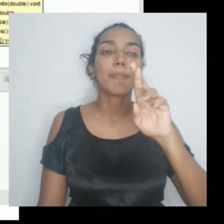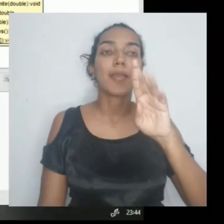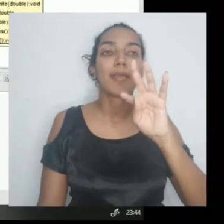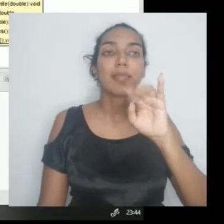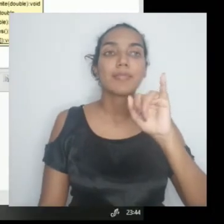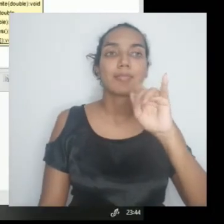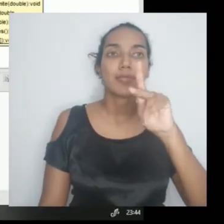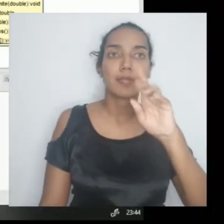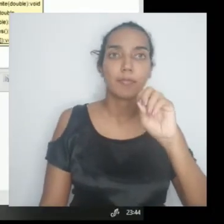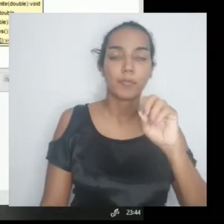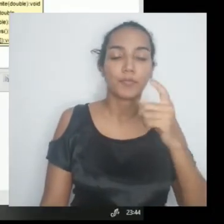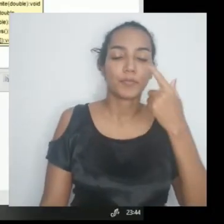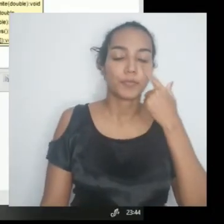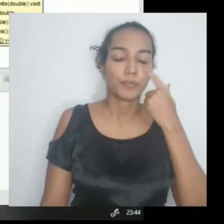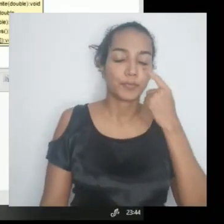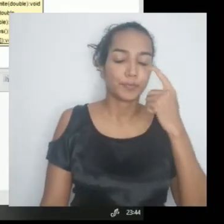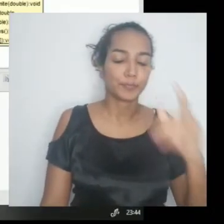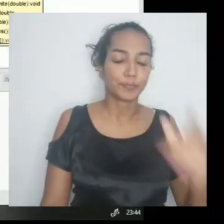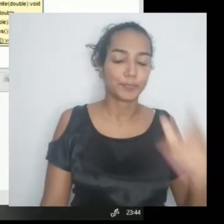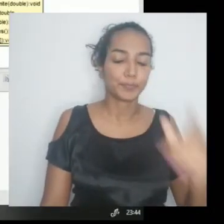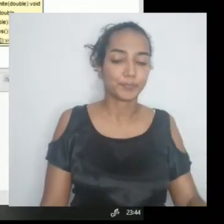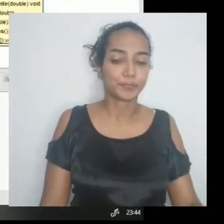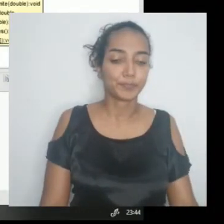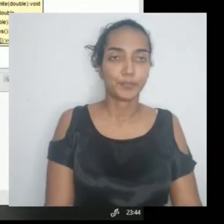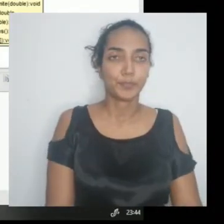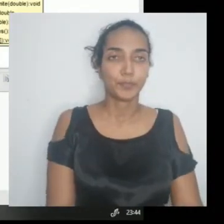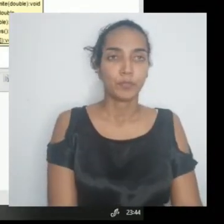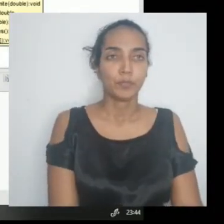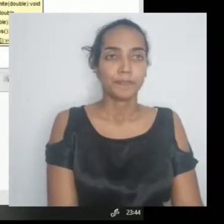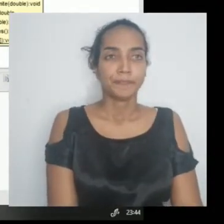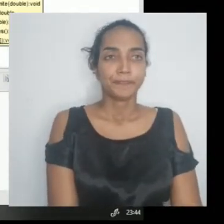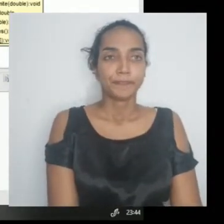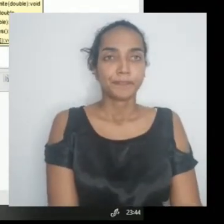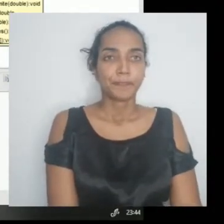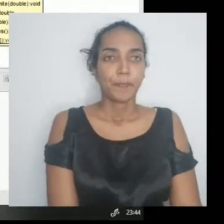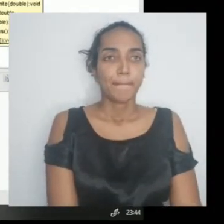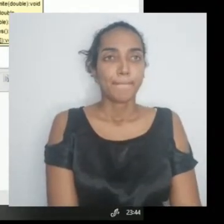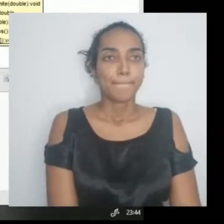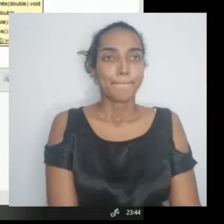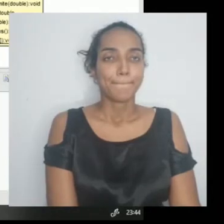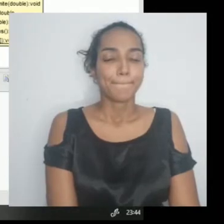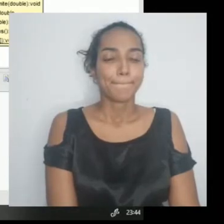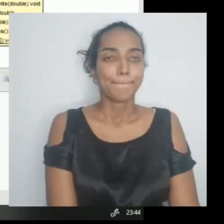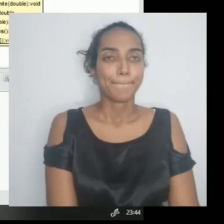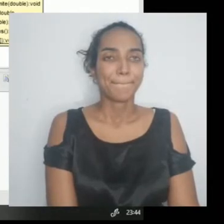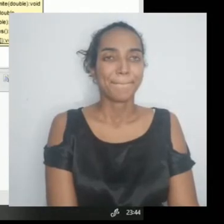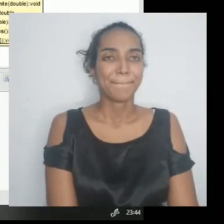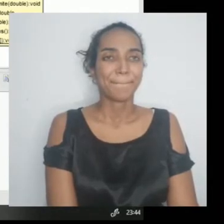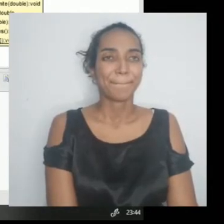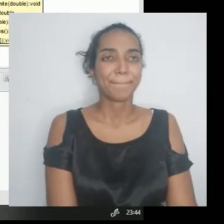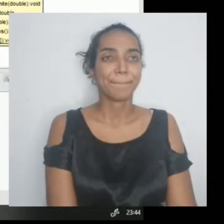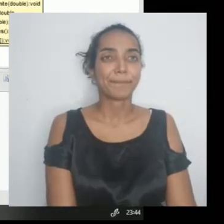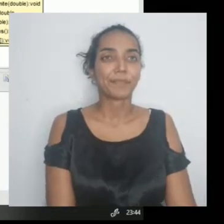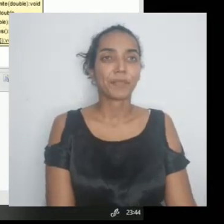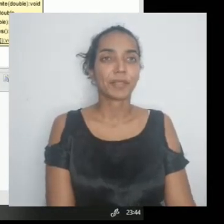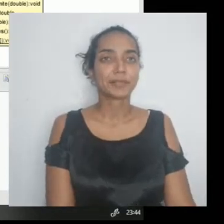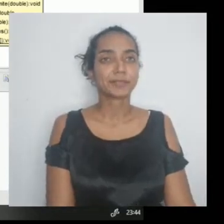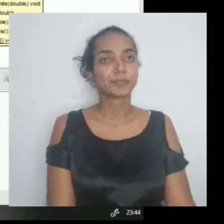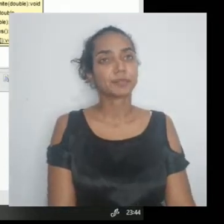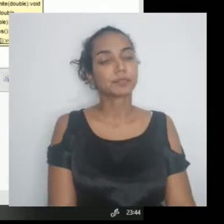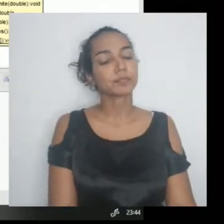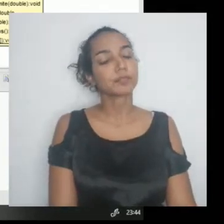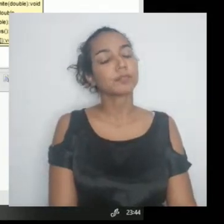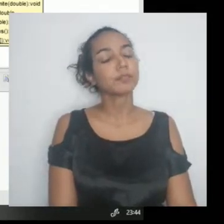de contas e eu vou passar rapidamente pelo repositório de contas com alguns métodos que foram criados aqui.